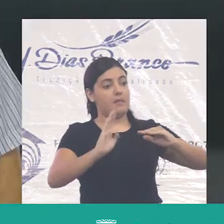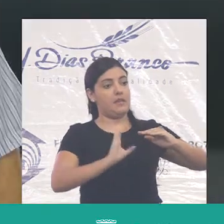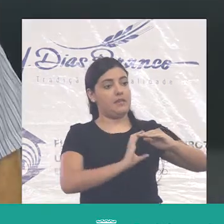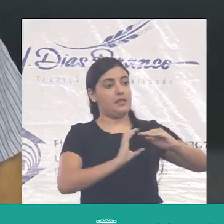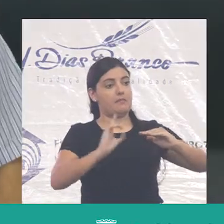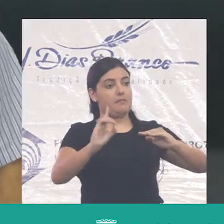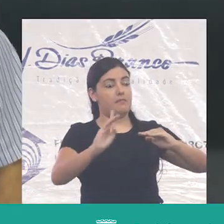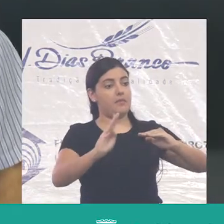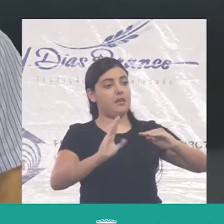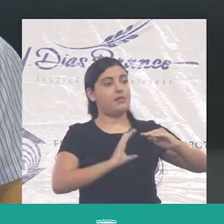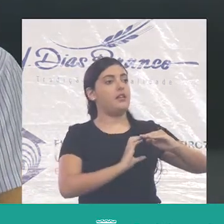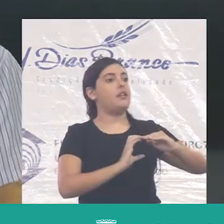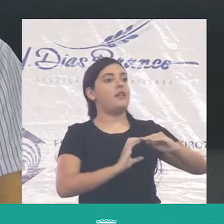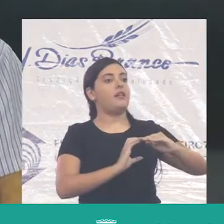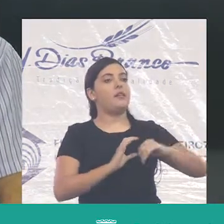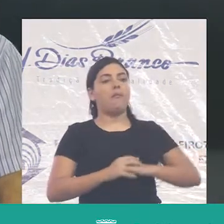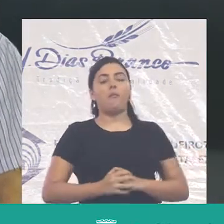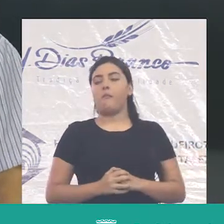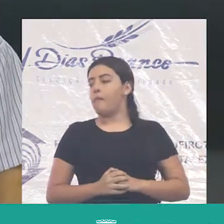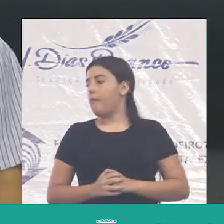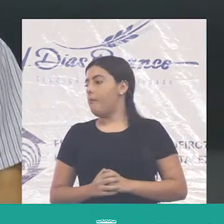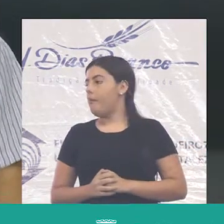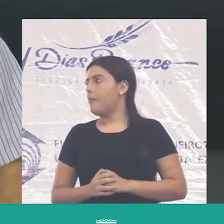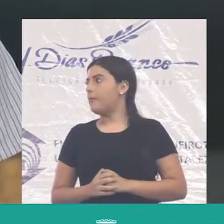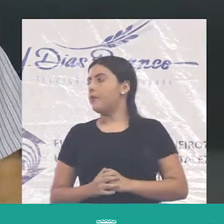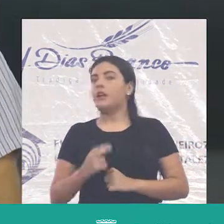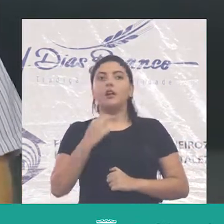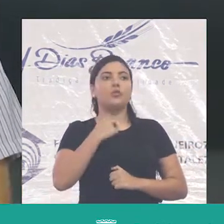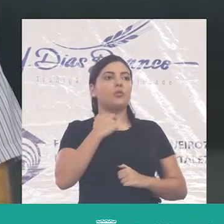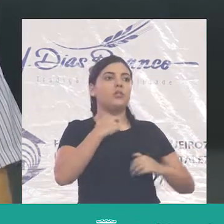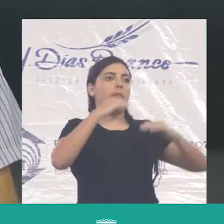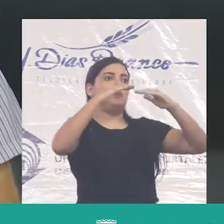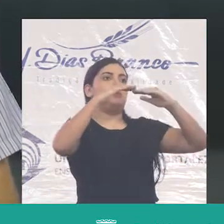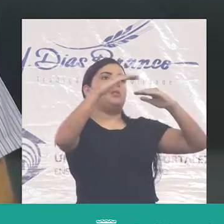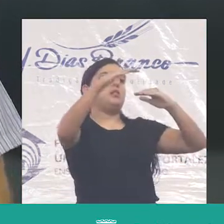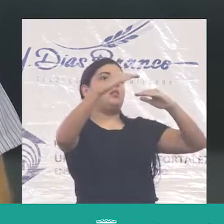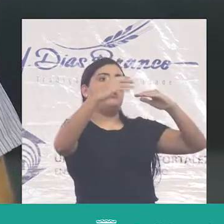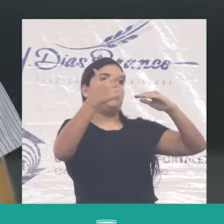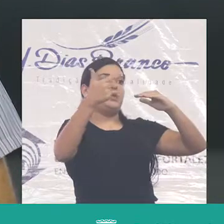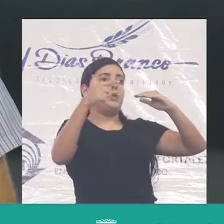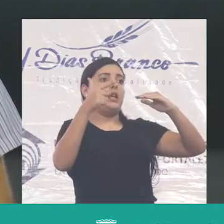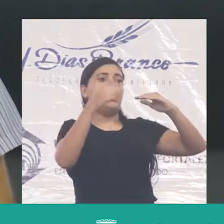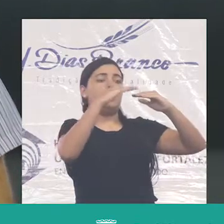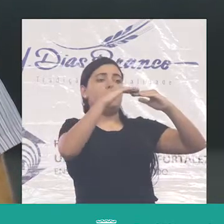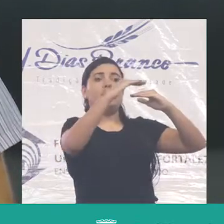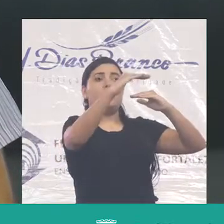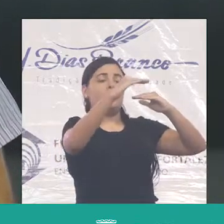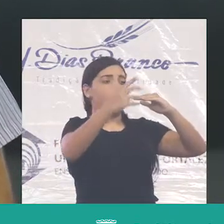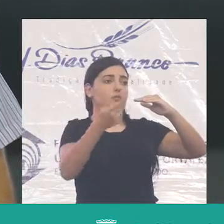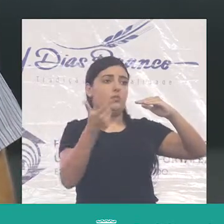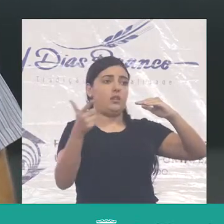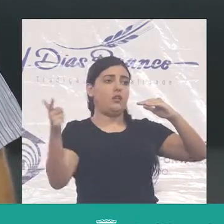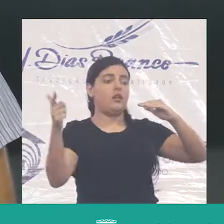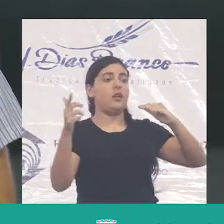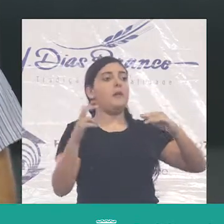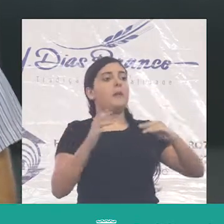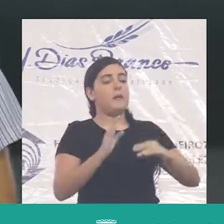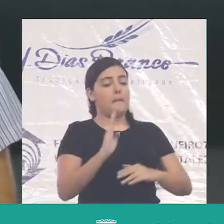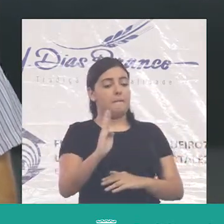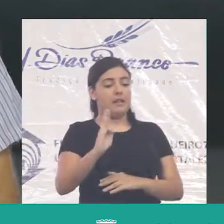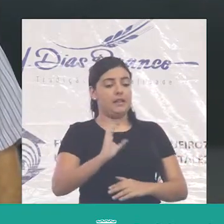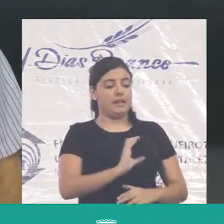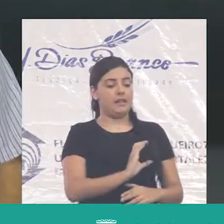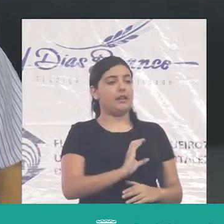uma vez, porque eu não aplico impermeabilizante no céu, não é isso da piscina? A piscina não tem teto, não tem tampa, então o B vezes C